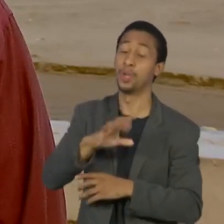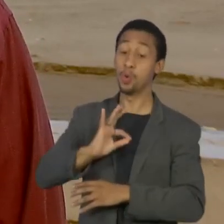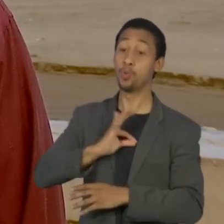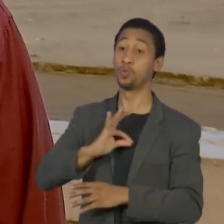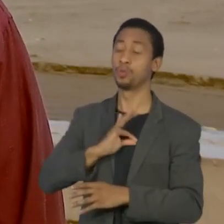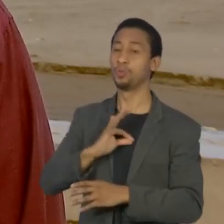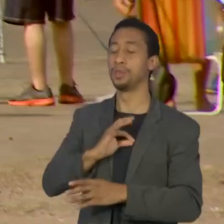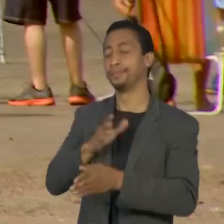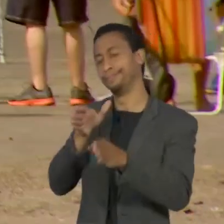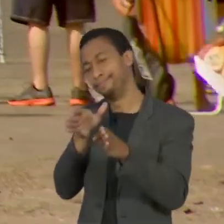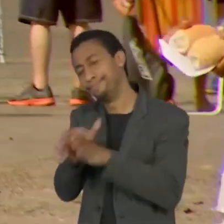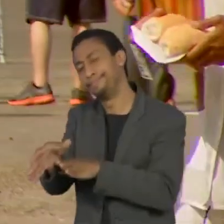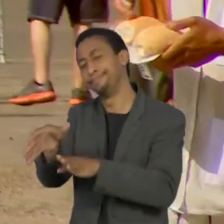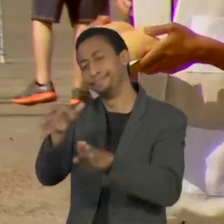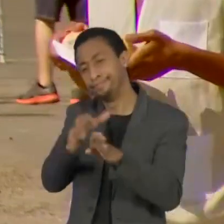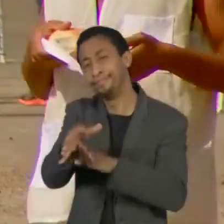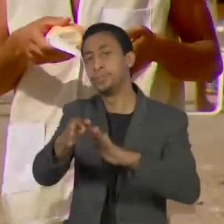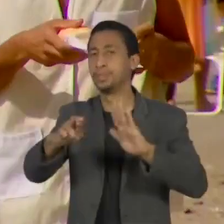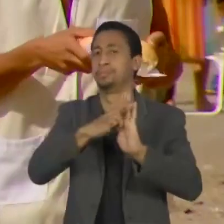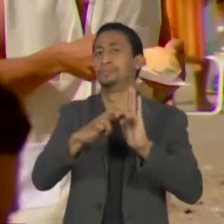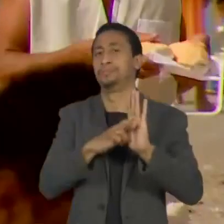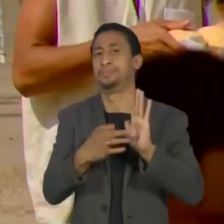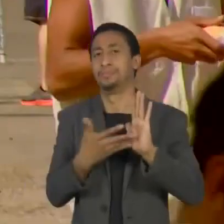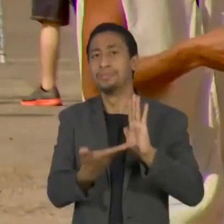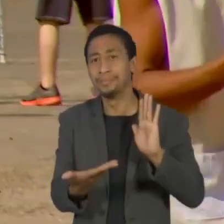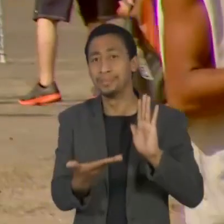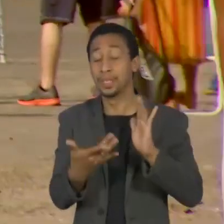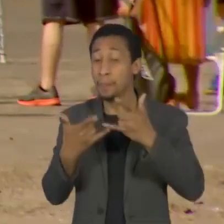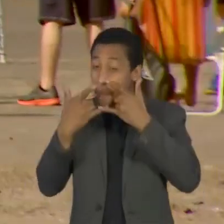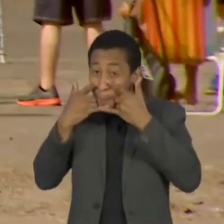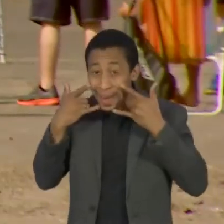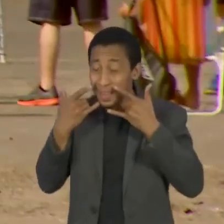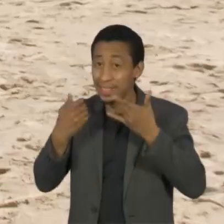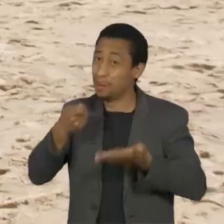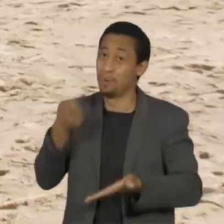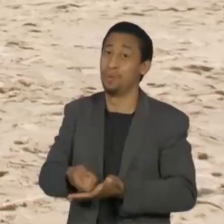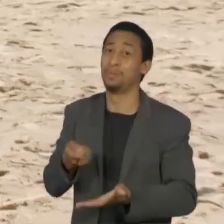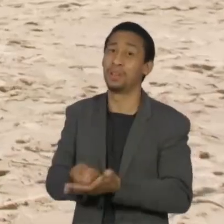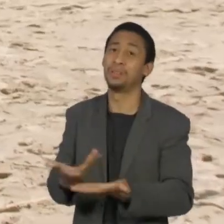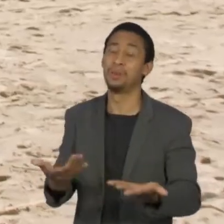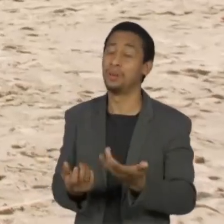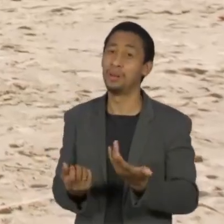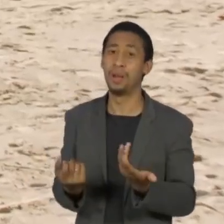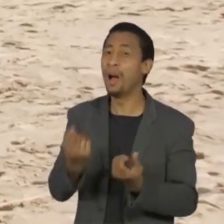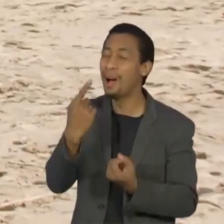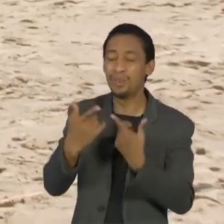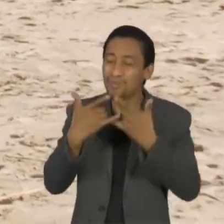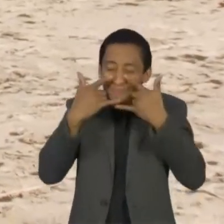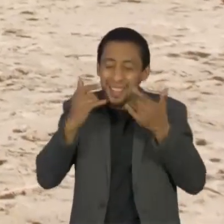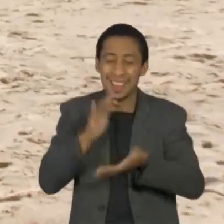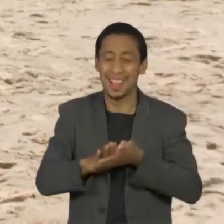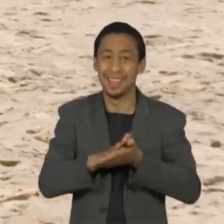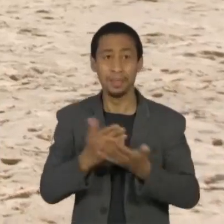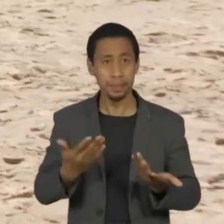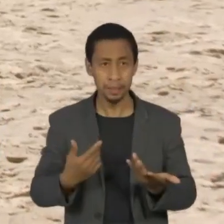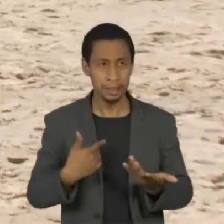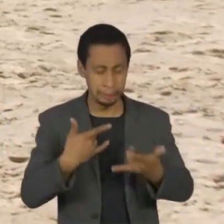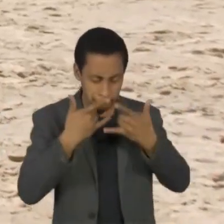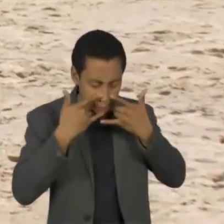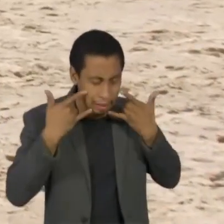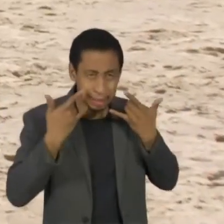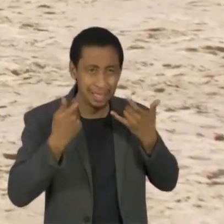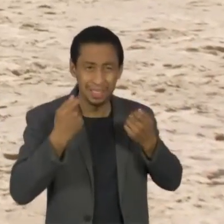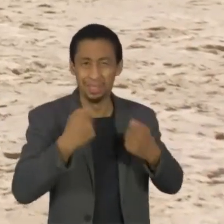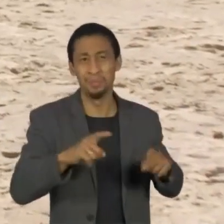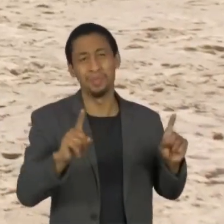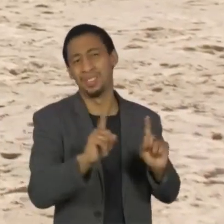protocolos necessários. O uso da máscara, que é obrigatório, não foi respeitado por todos. Eu não vejo necessidade, nesse exato